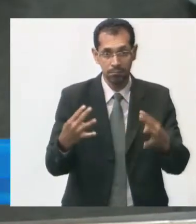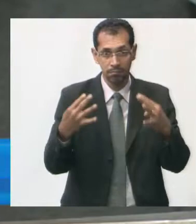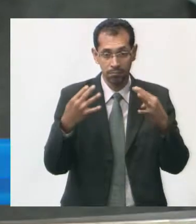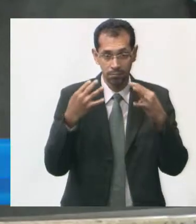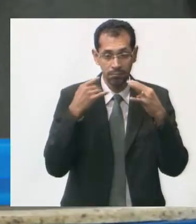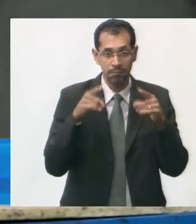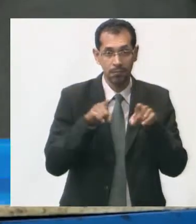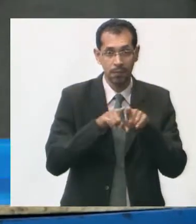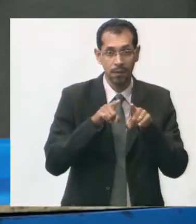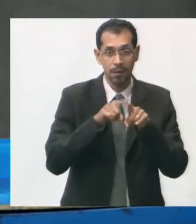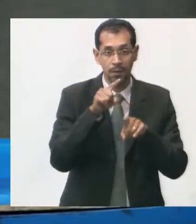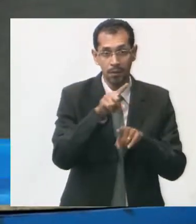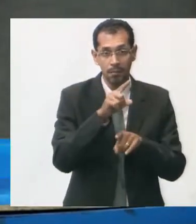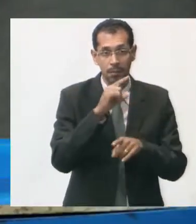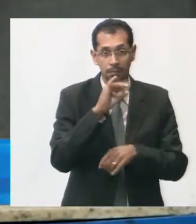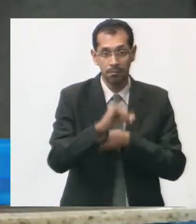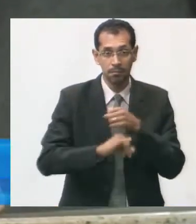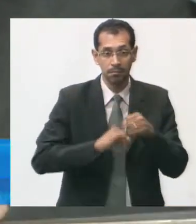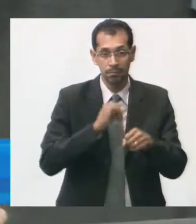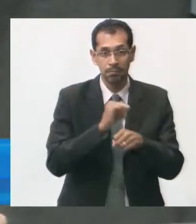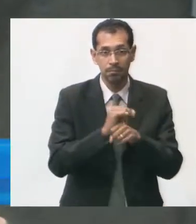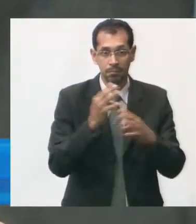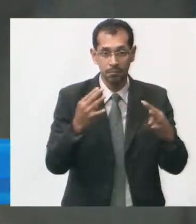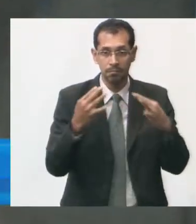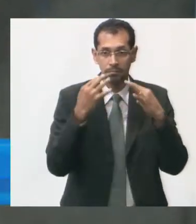Câmara, eu